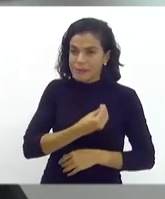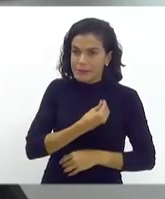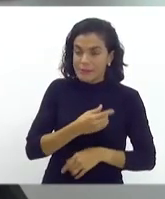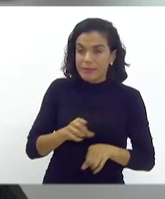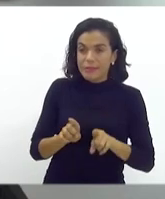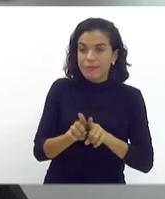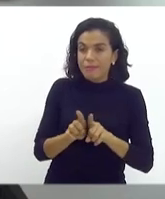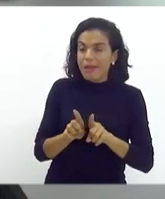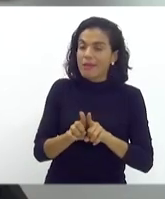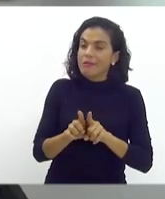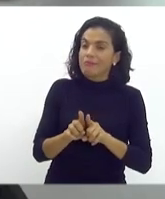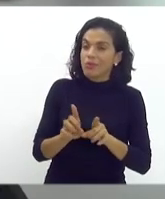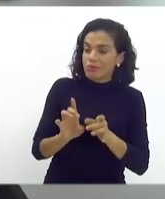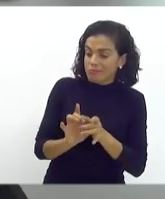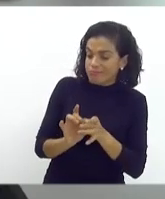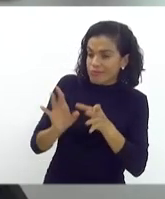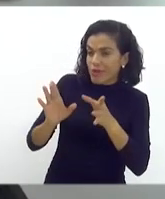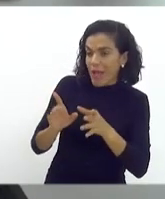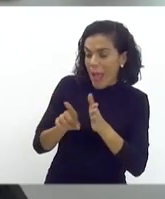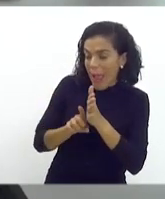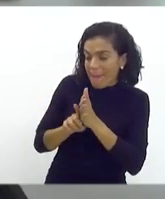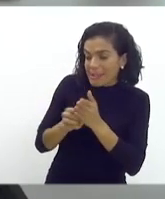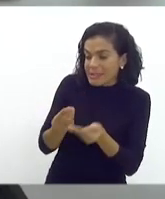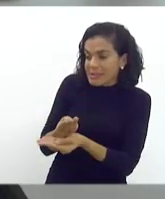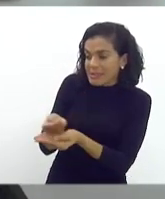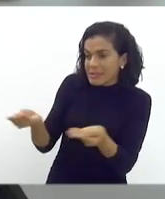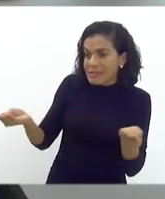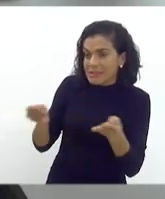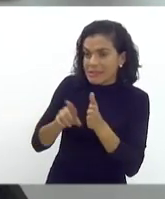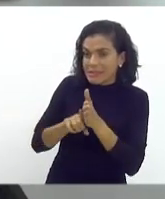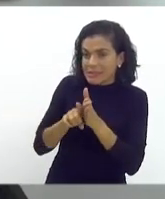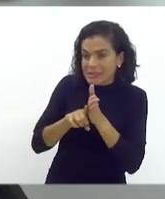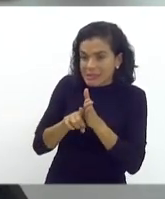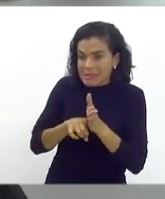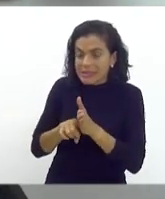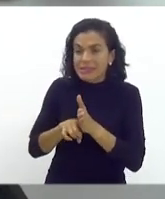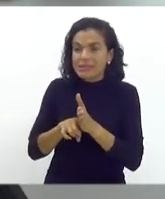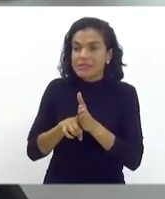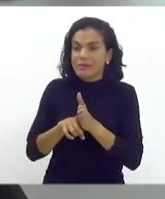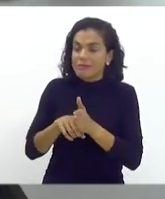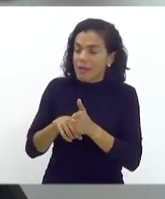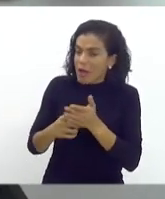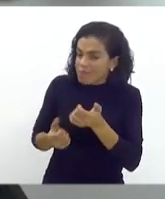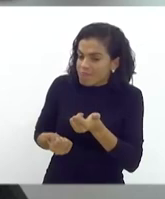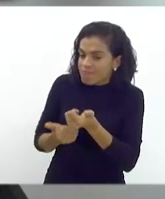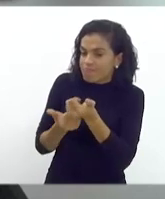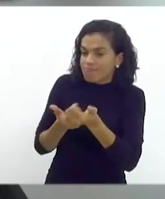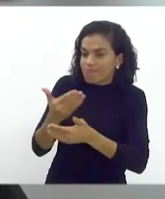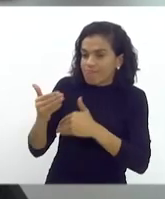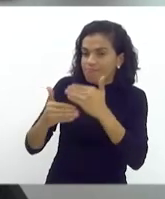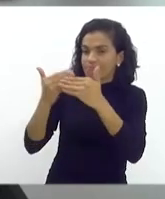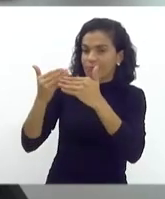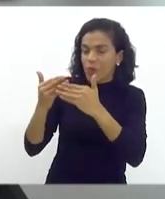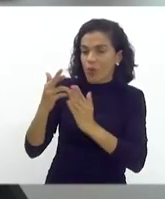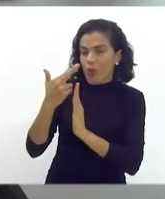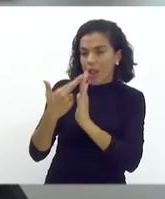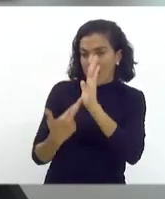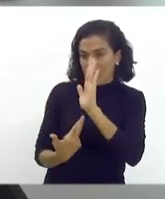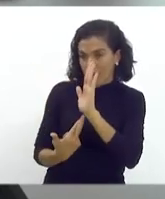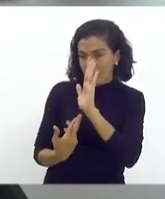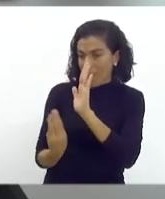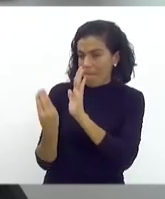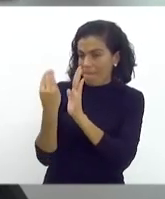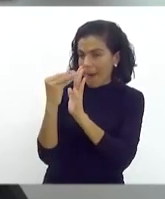por ter nos disponibilizado a pesquisa para que possa vir a contribuir no relatório final que